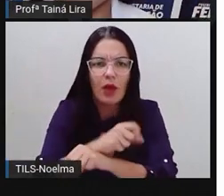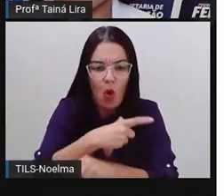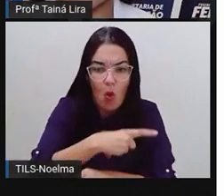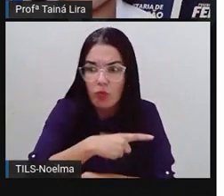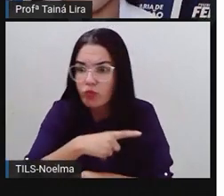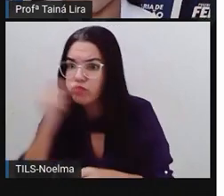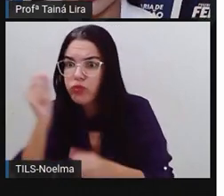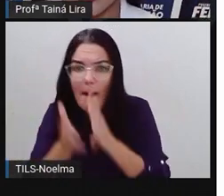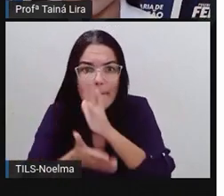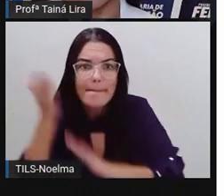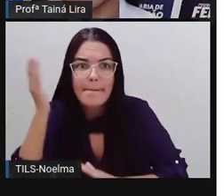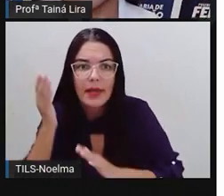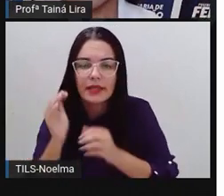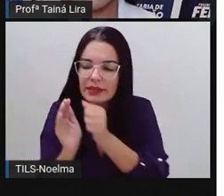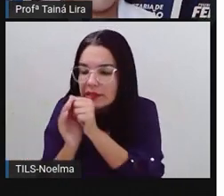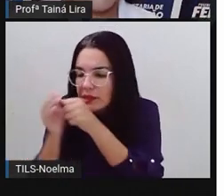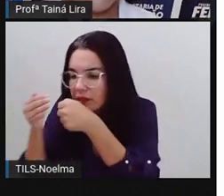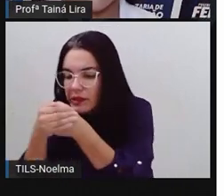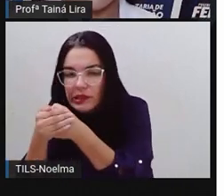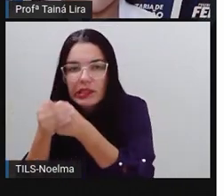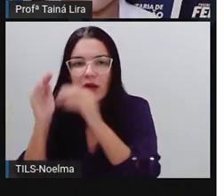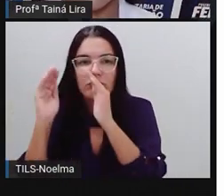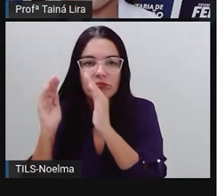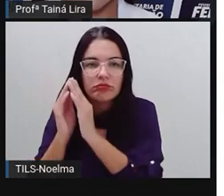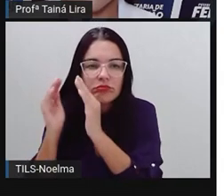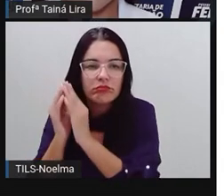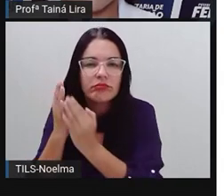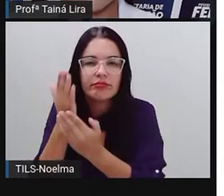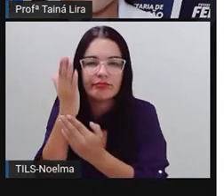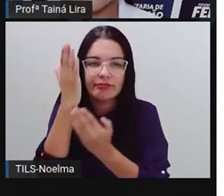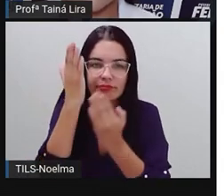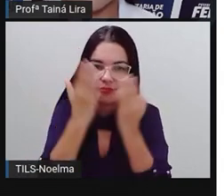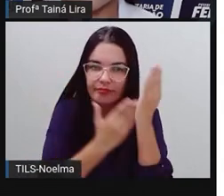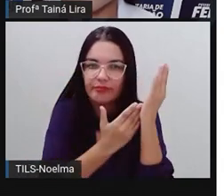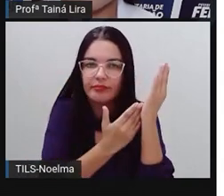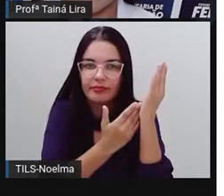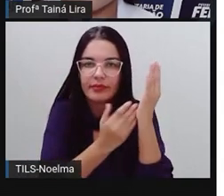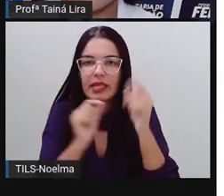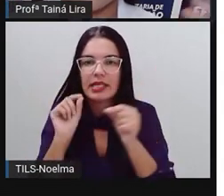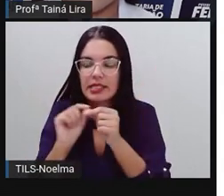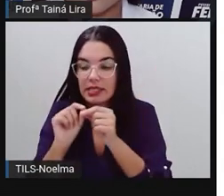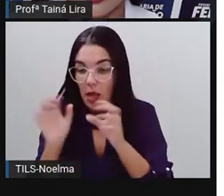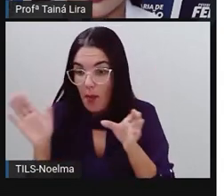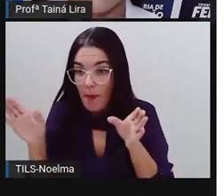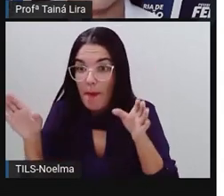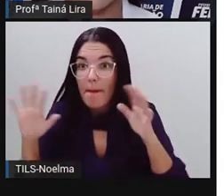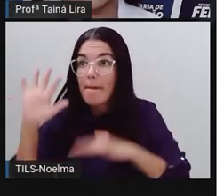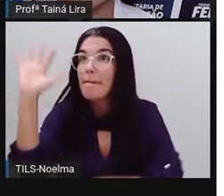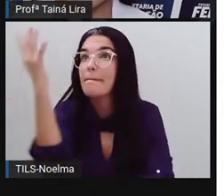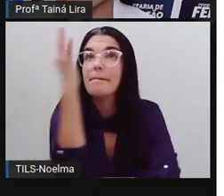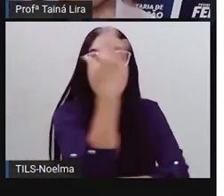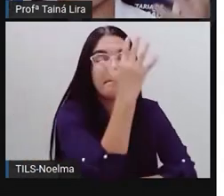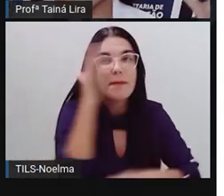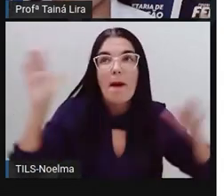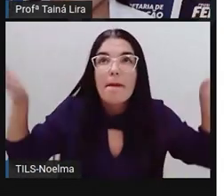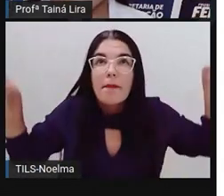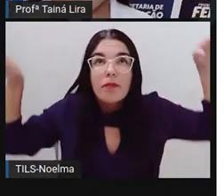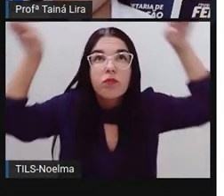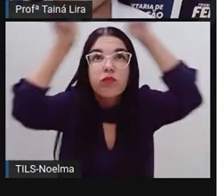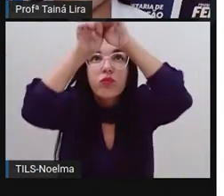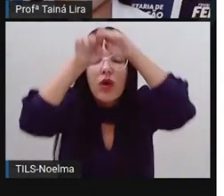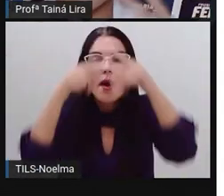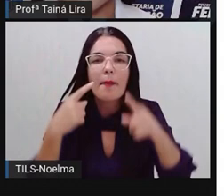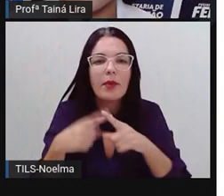escravo fugiu se escondia no quilombo os quilombos não eram construídos geralmente a em matas fechadas para